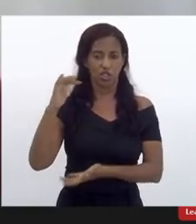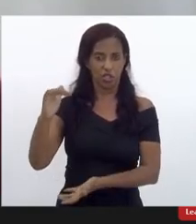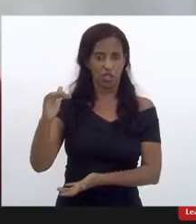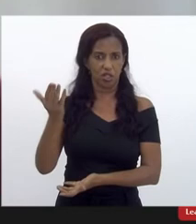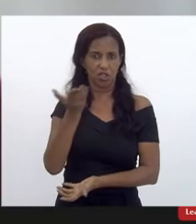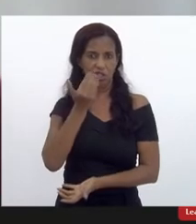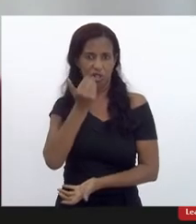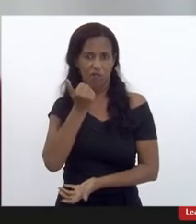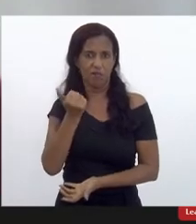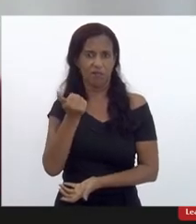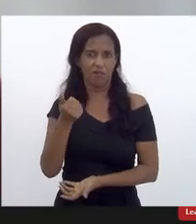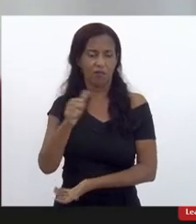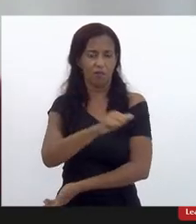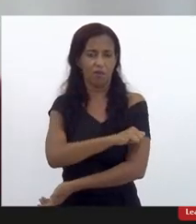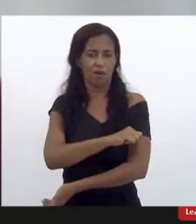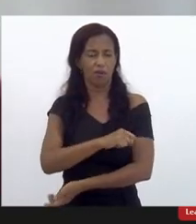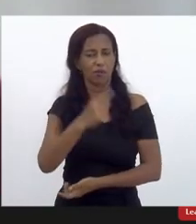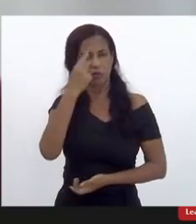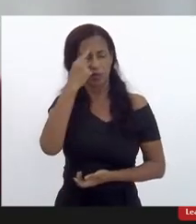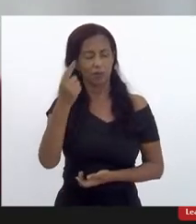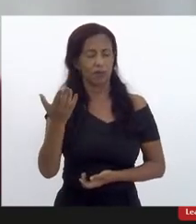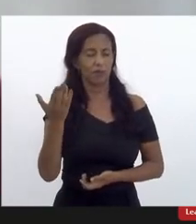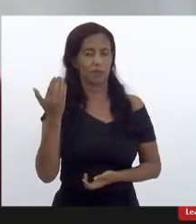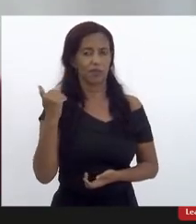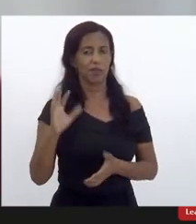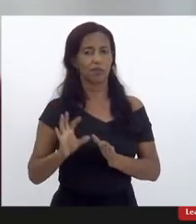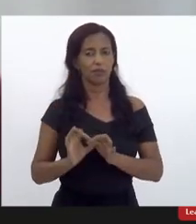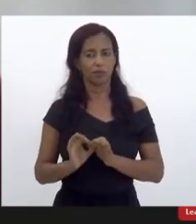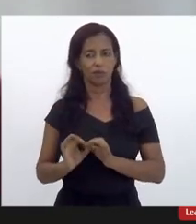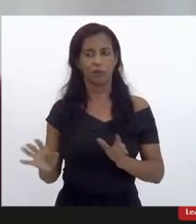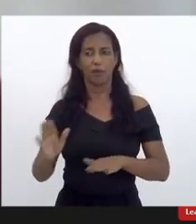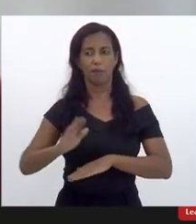ano, inclusive semana passada foi liberada